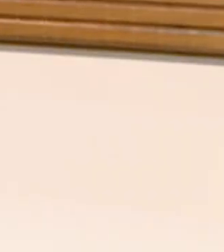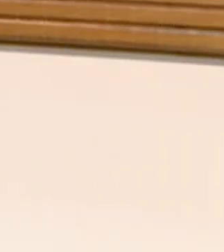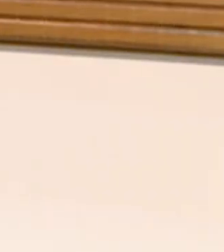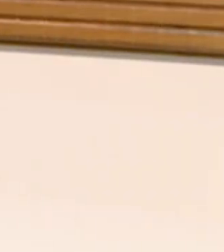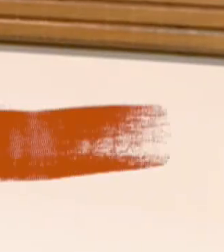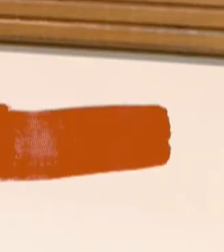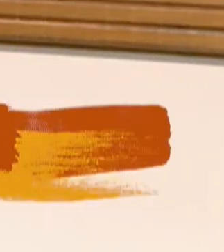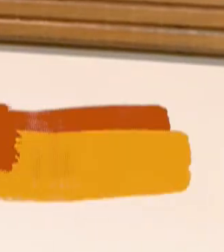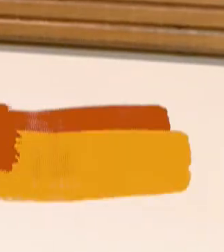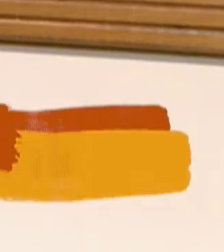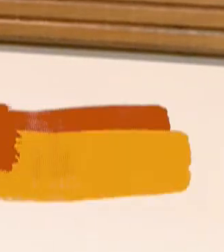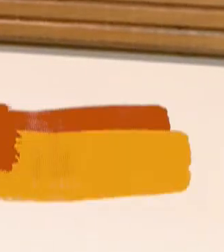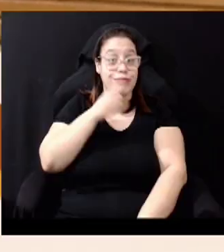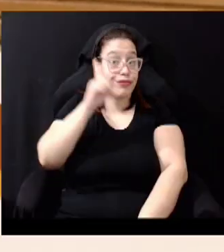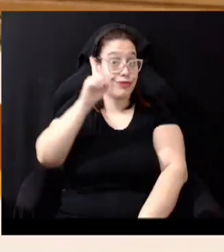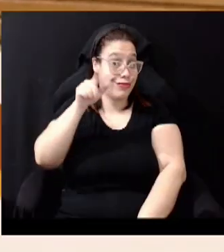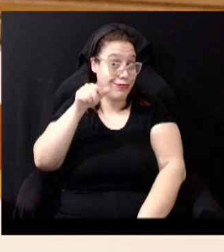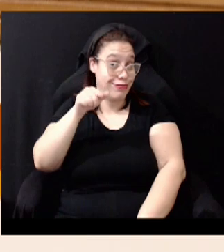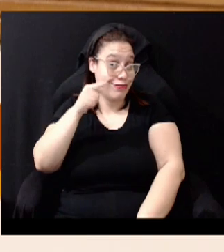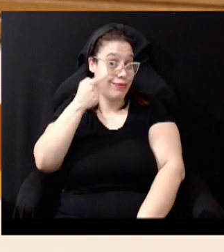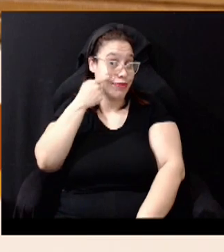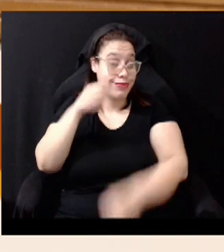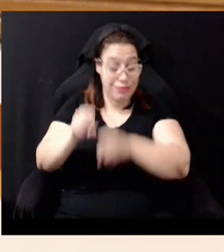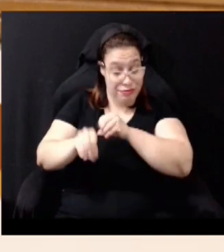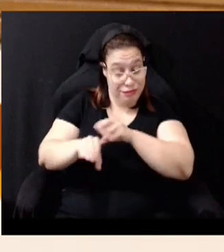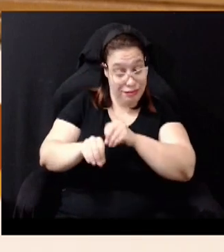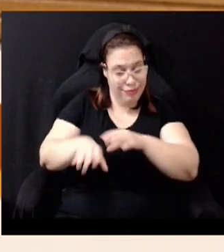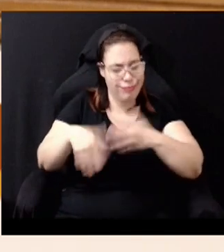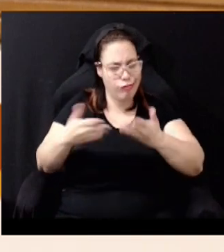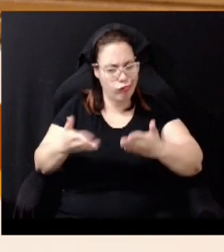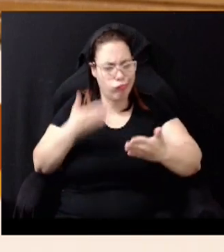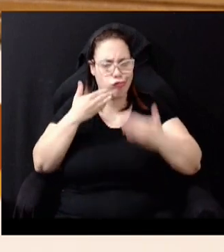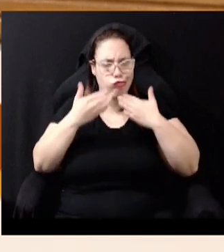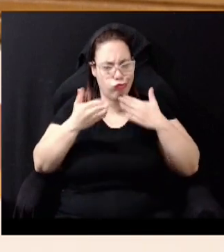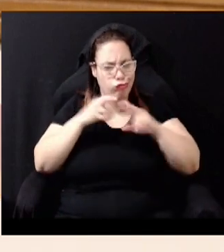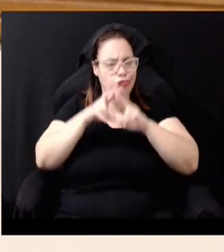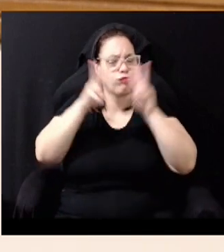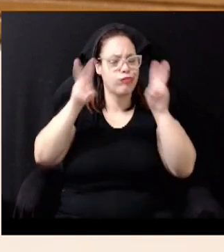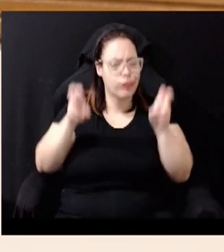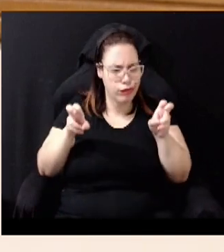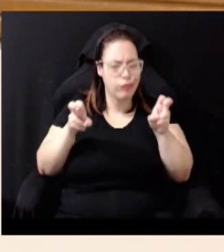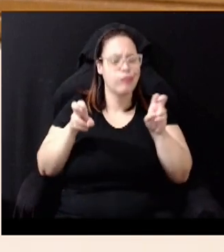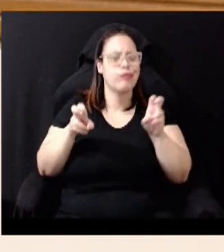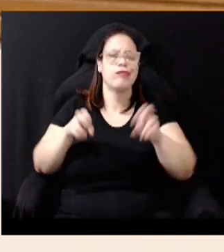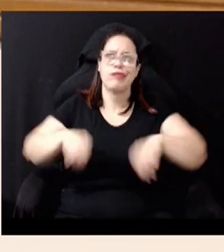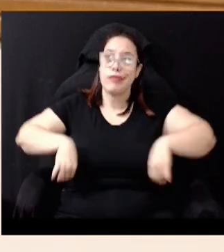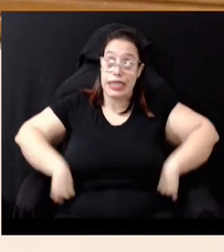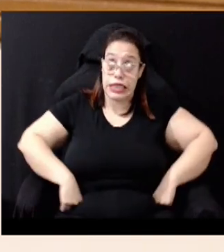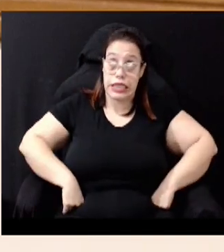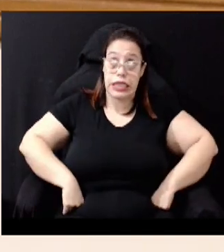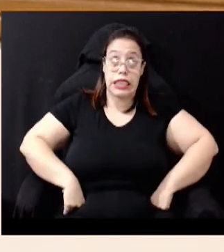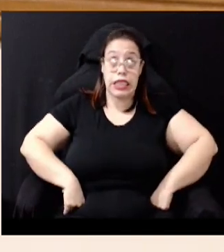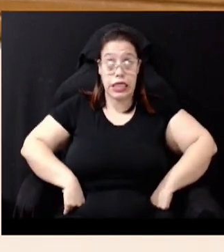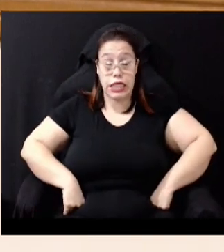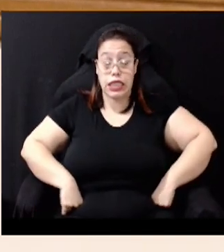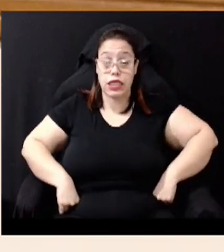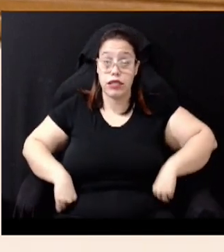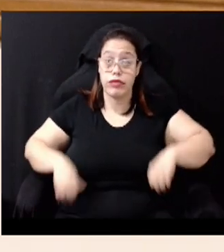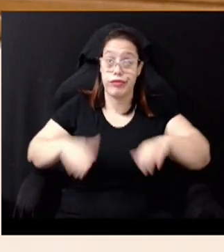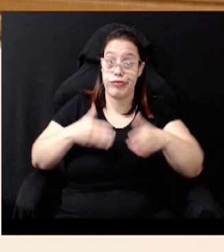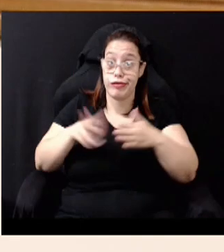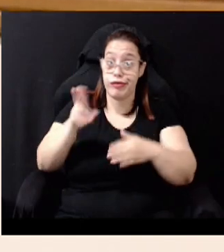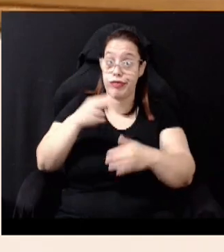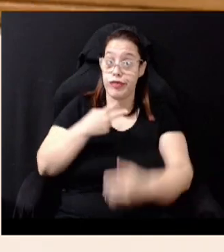Bom, é isso aí, pessoal, de olho na educação. E olha, é um assunto que o pessoal tem comentado bastante, que é justamente a proibição do uso de celular